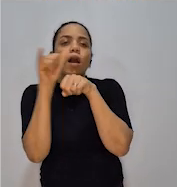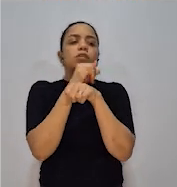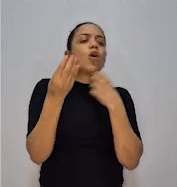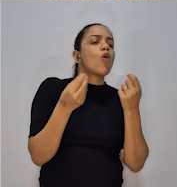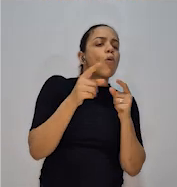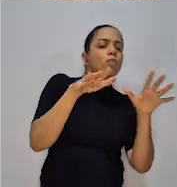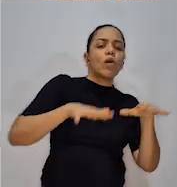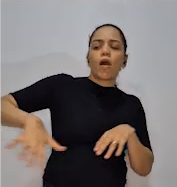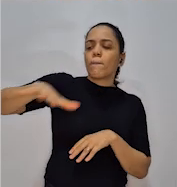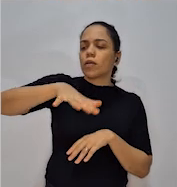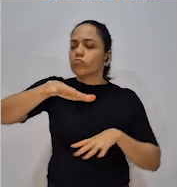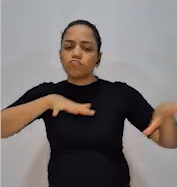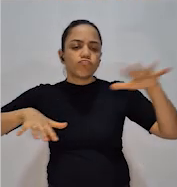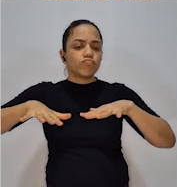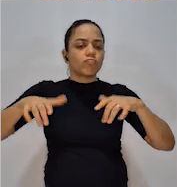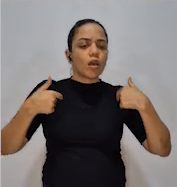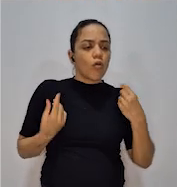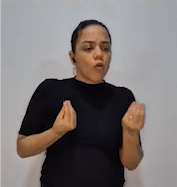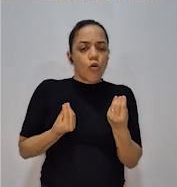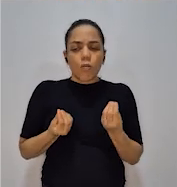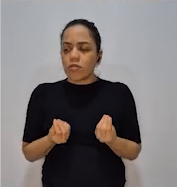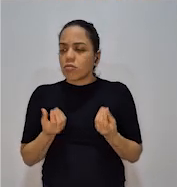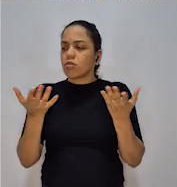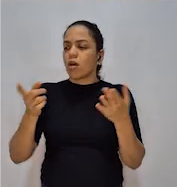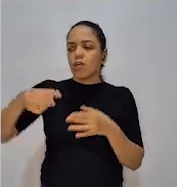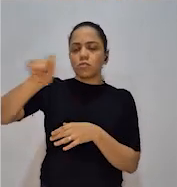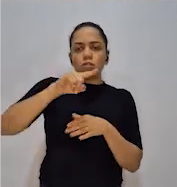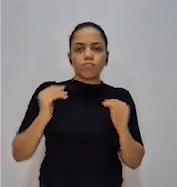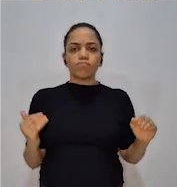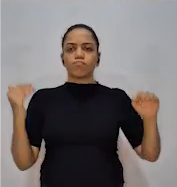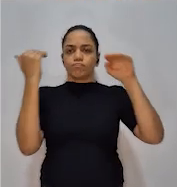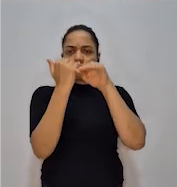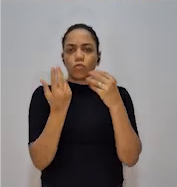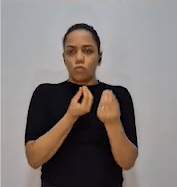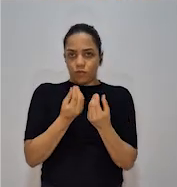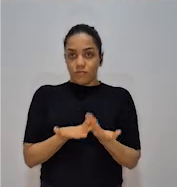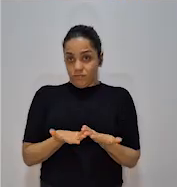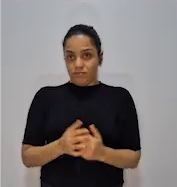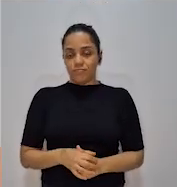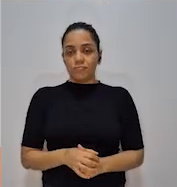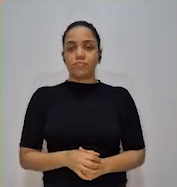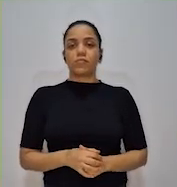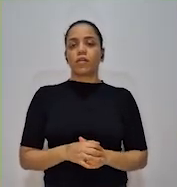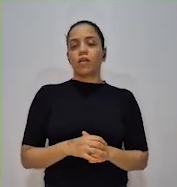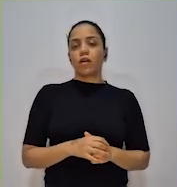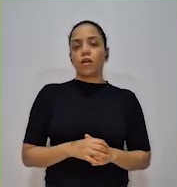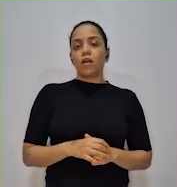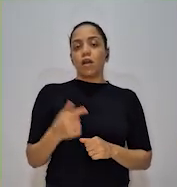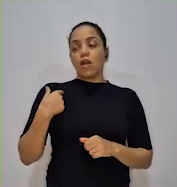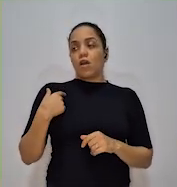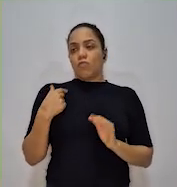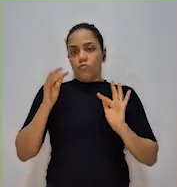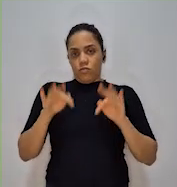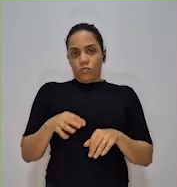ambiente verdadeiramente inclusivo e equitativo que vocês desejam. Tá bom? Então, para